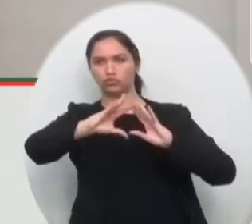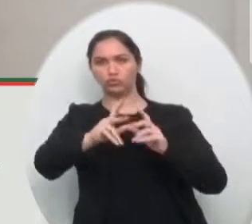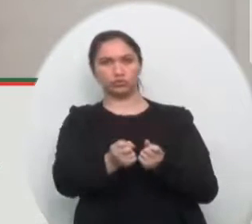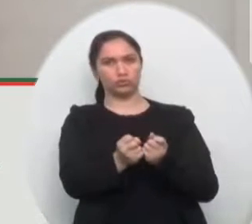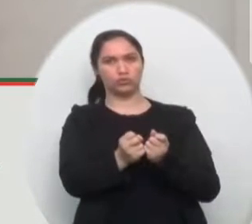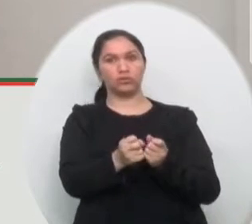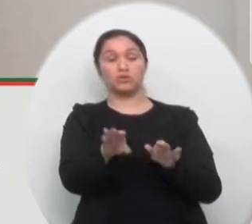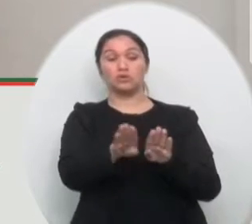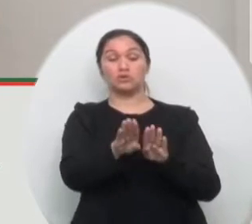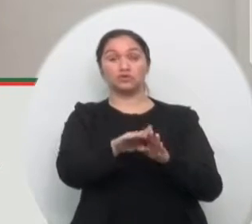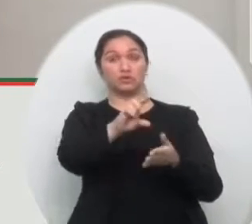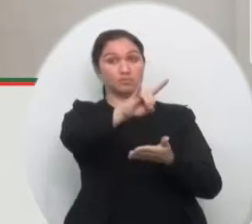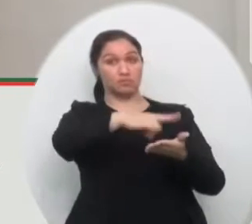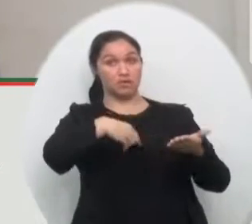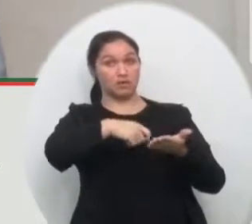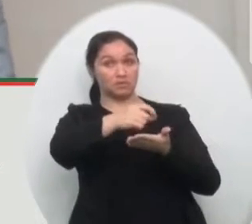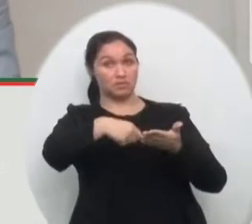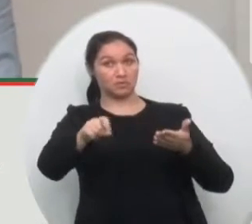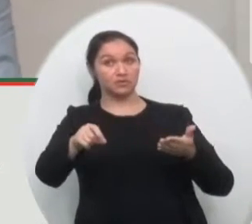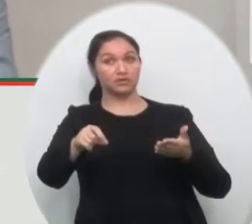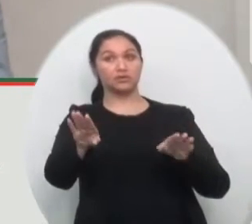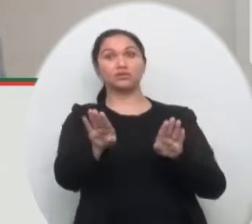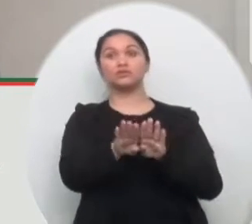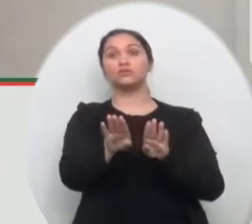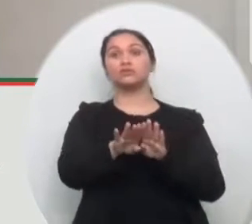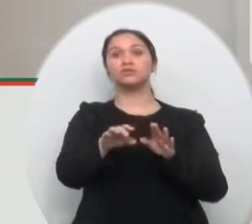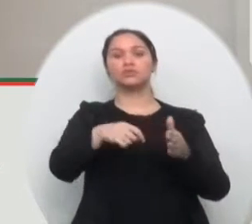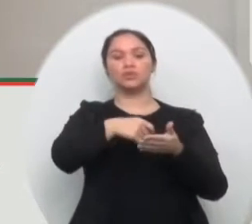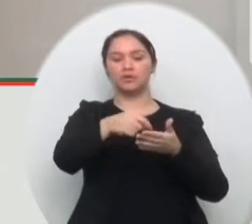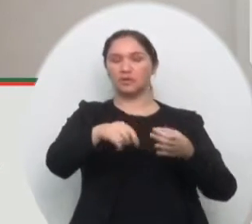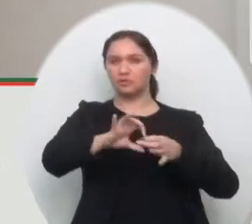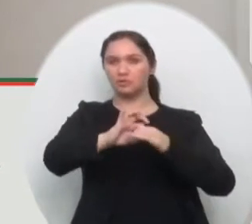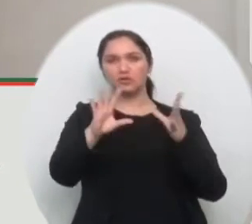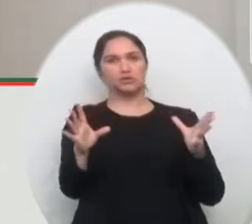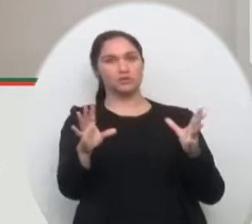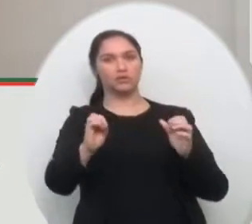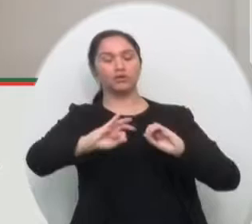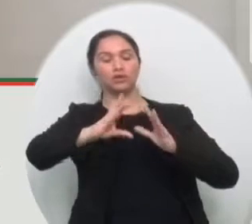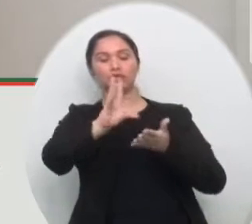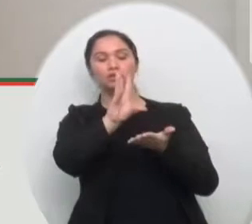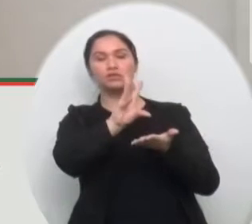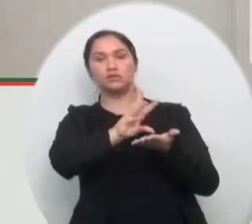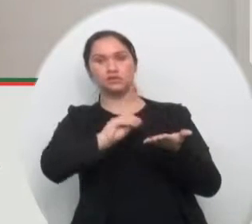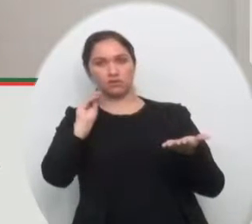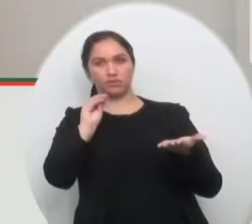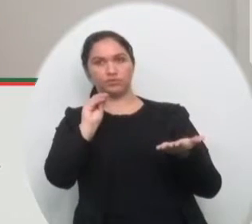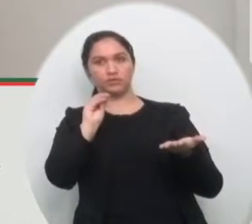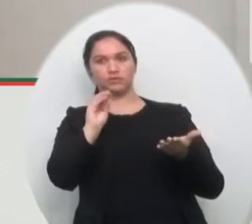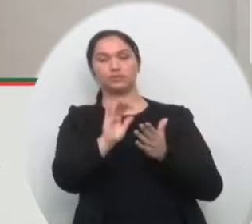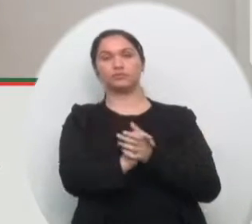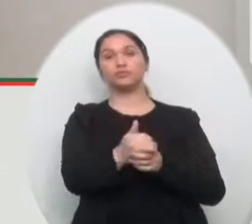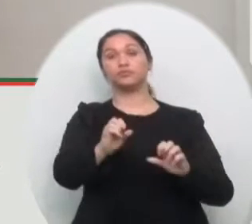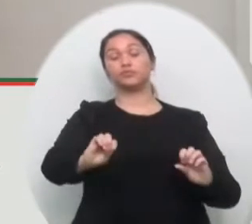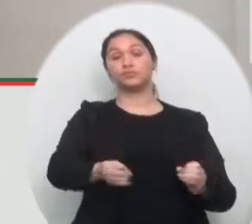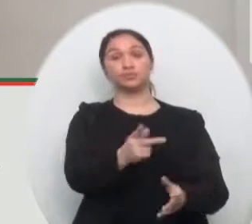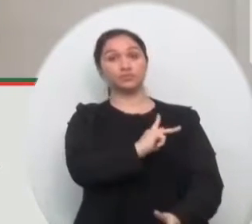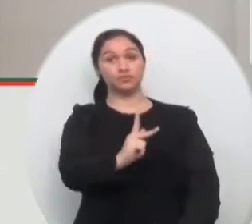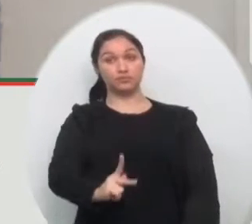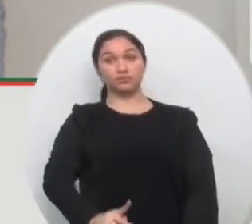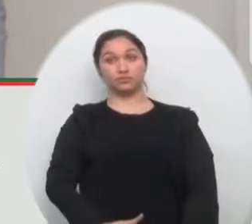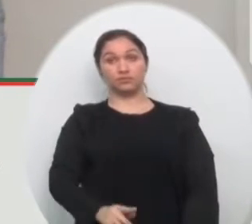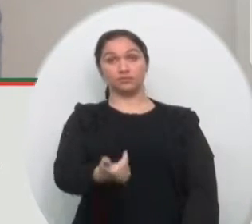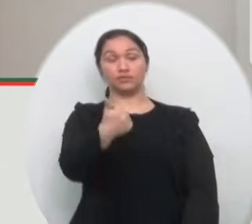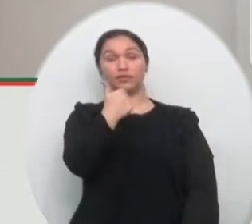do contrato existente, das autorizações, e aí, mais uma vez, eu faço uma pequena correção, viu, senhor presidente, informando